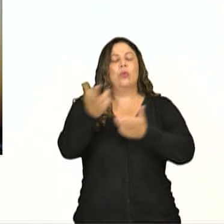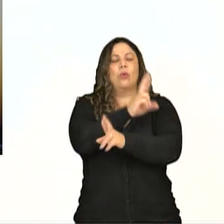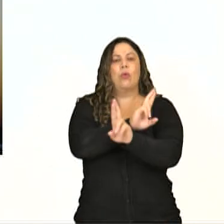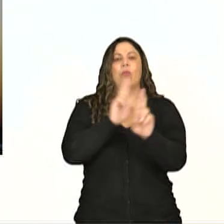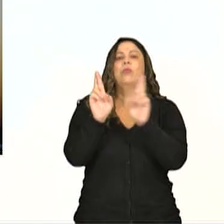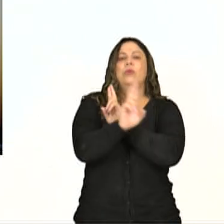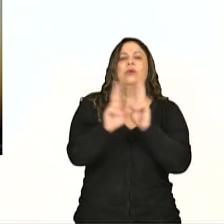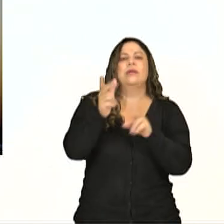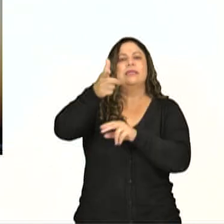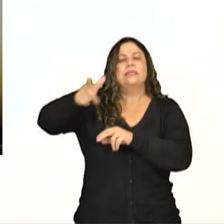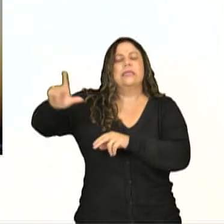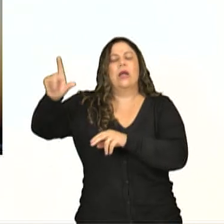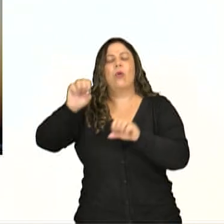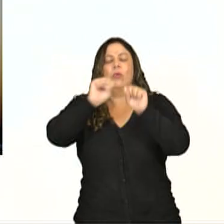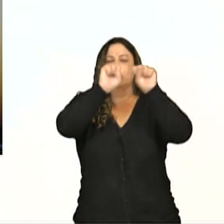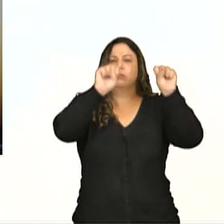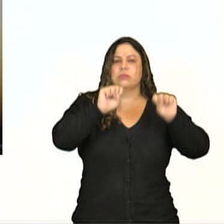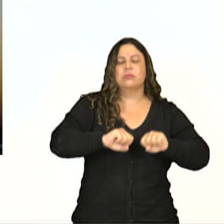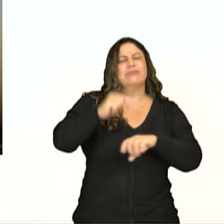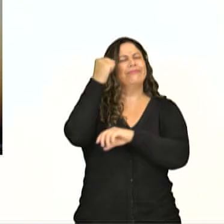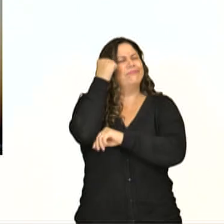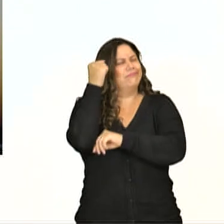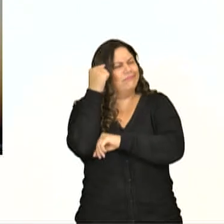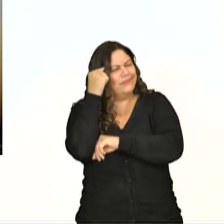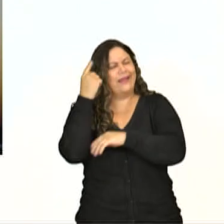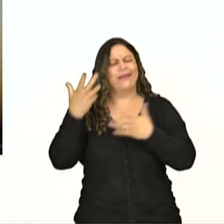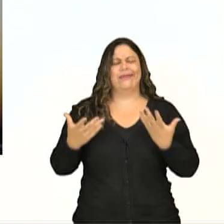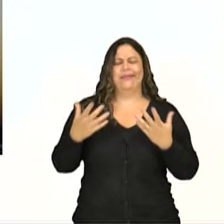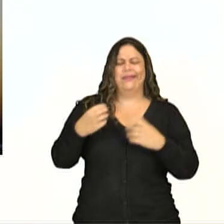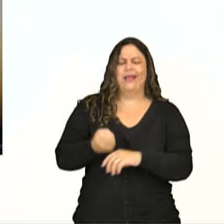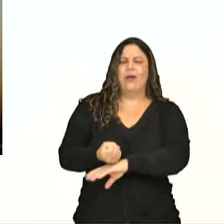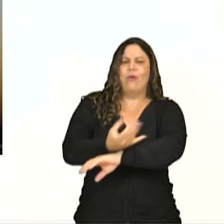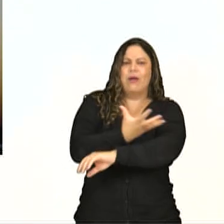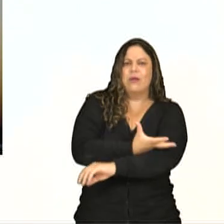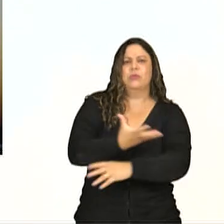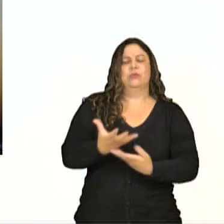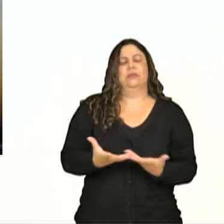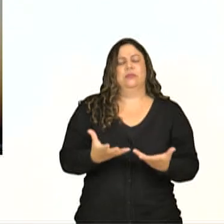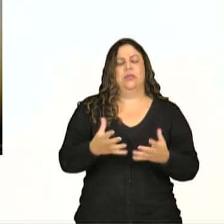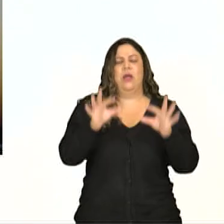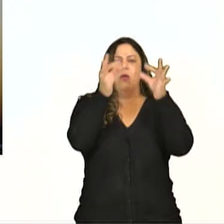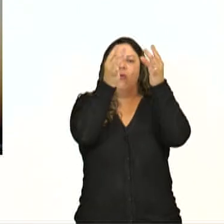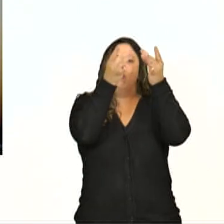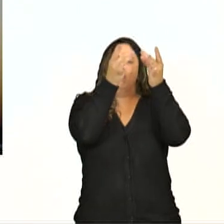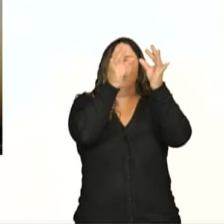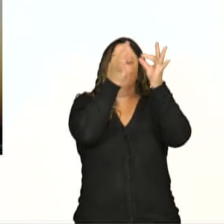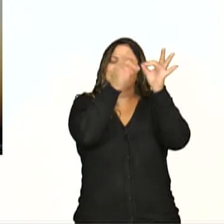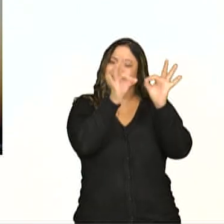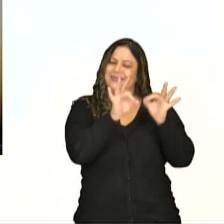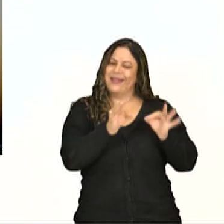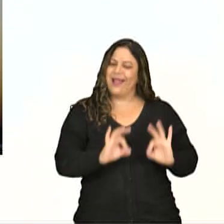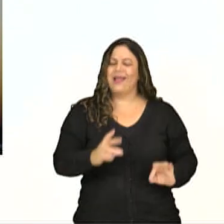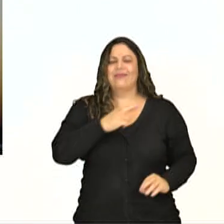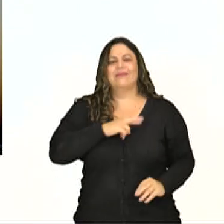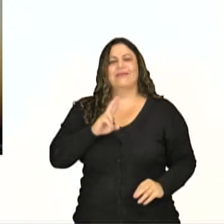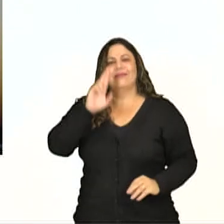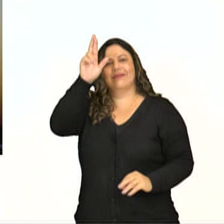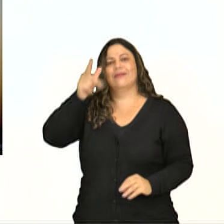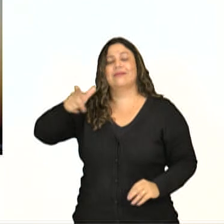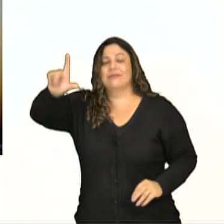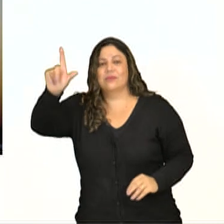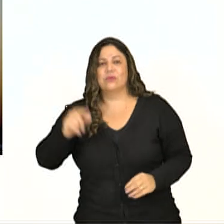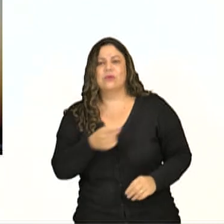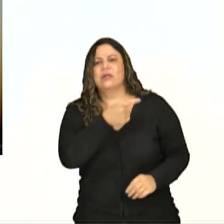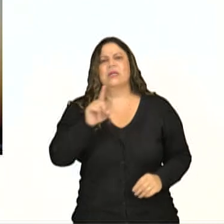outros sistemas, mental, emocional, estético, religioso e entre outros. Não algo somente